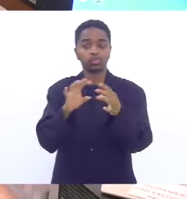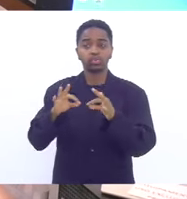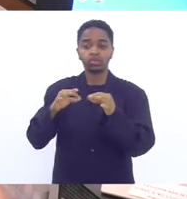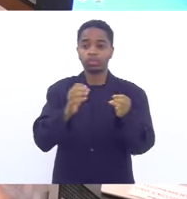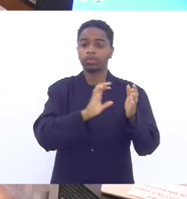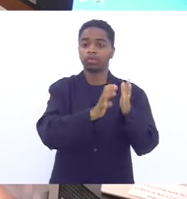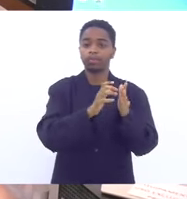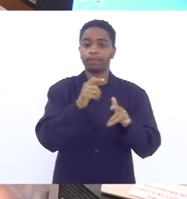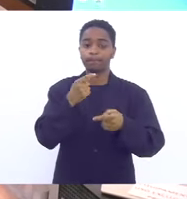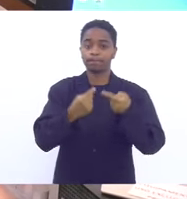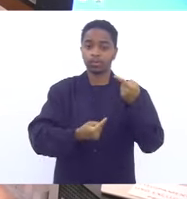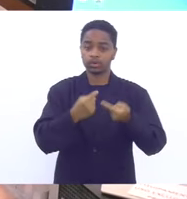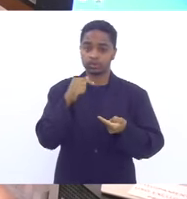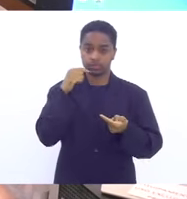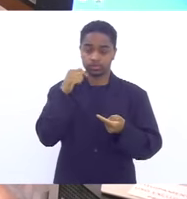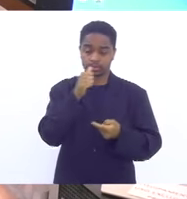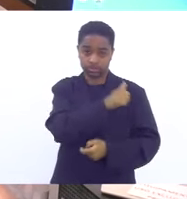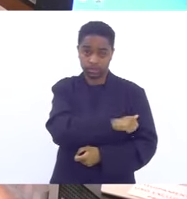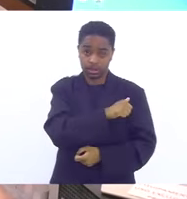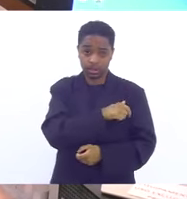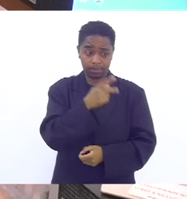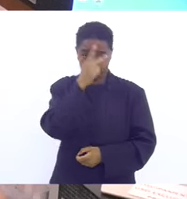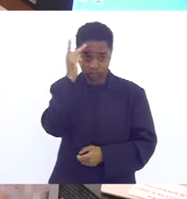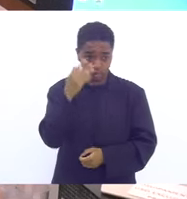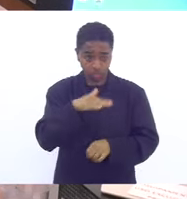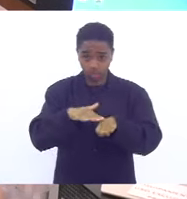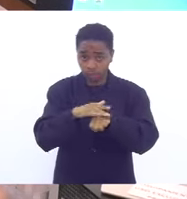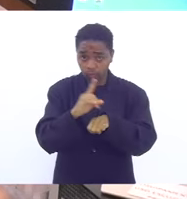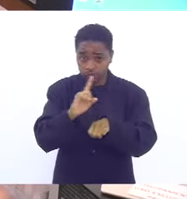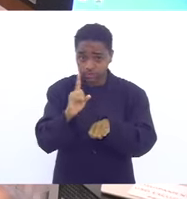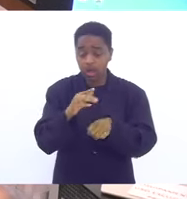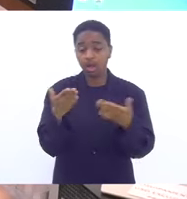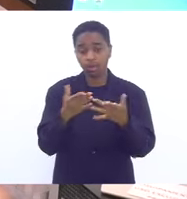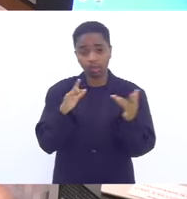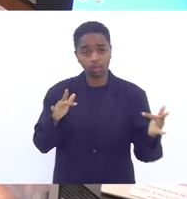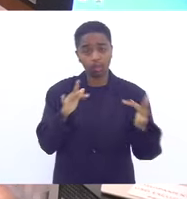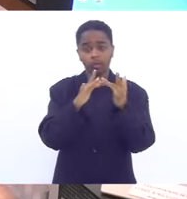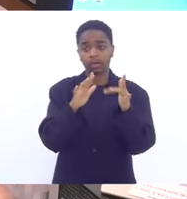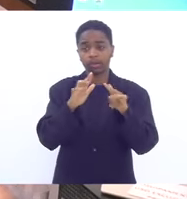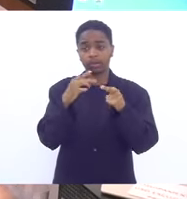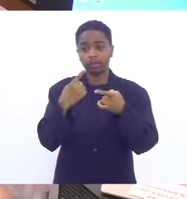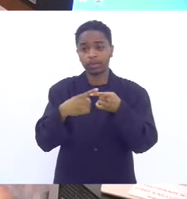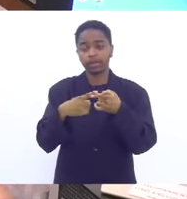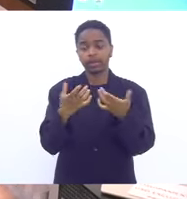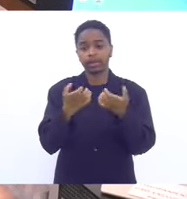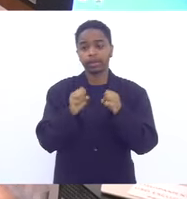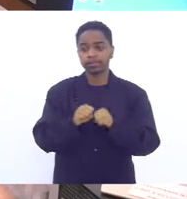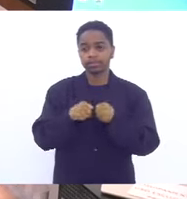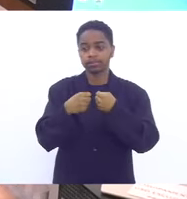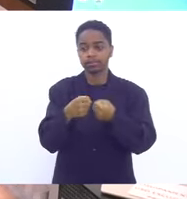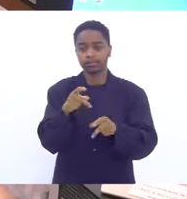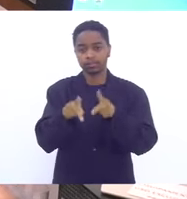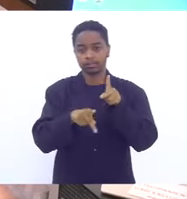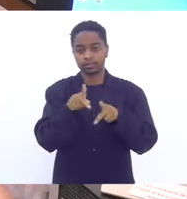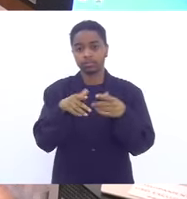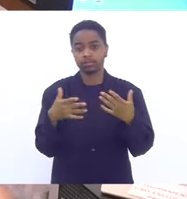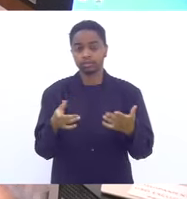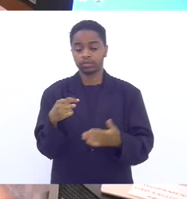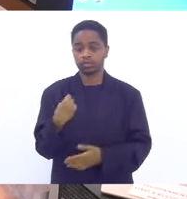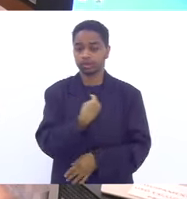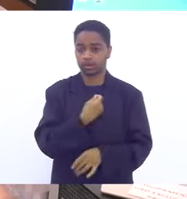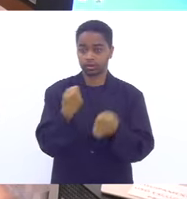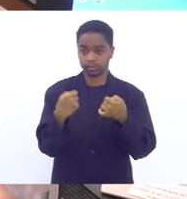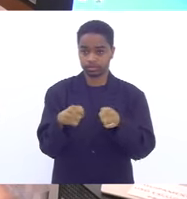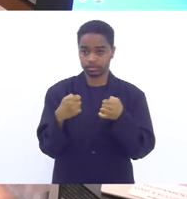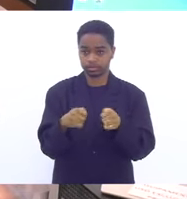Janeiro. Tem gente que não se falava, voltou a se falar por causa disso, em defesa da população. Então, nós precisamos fazer com que